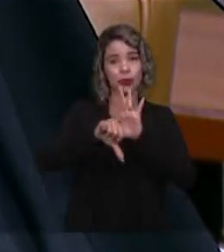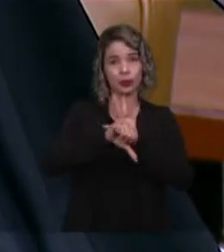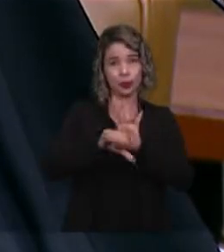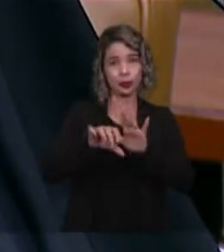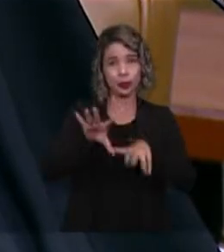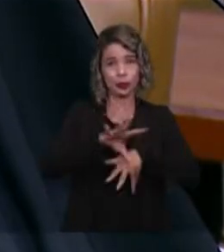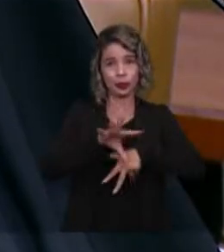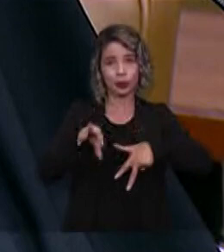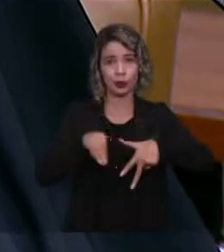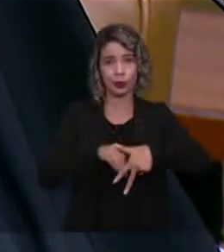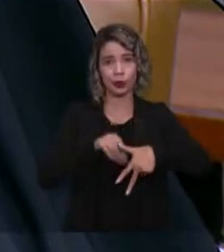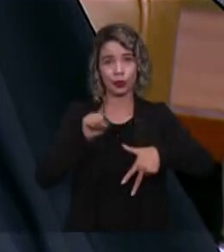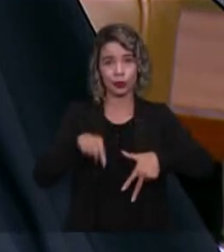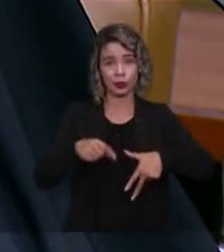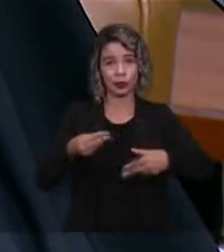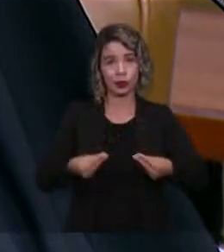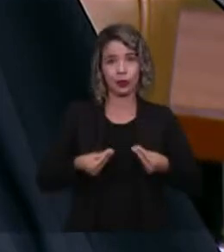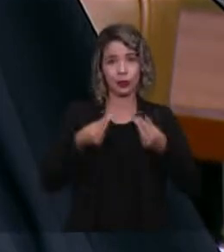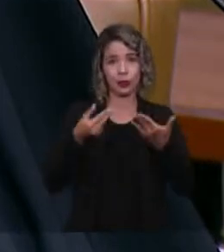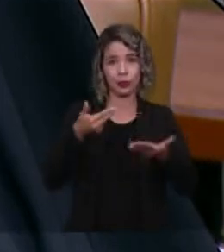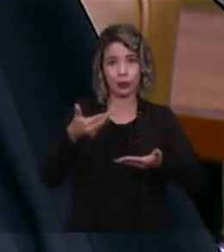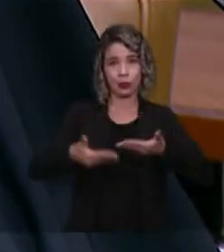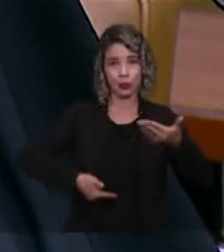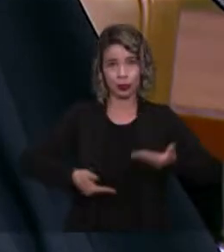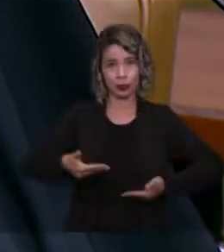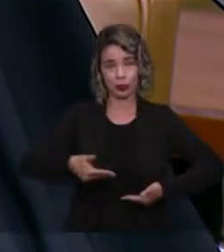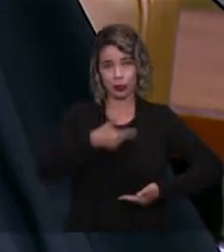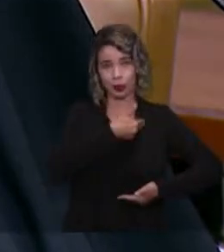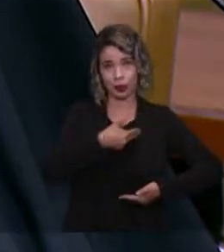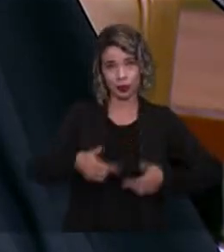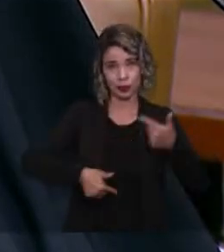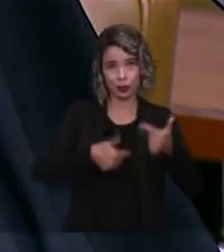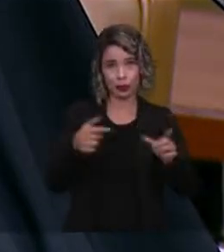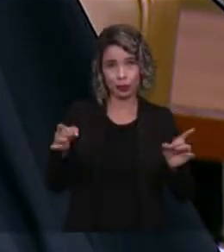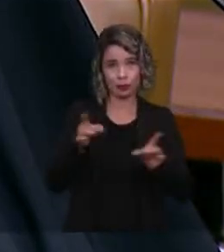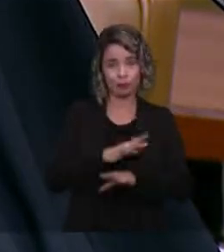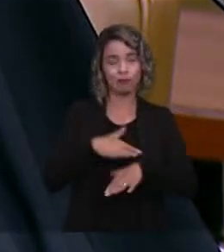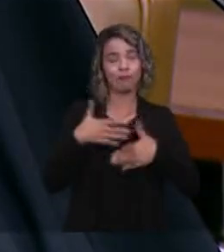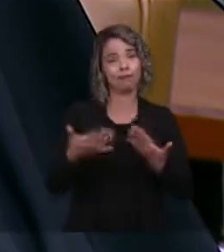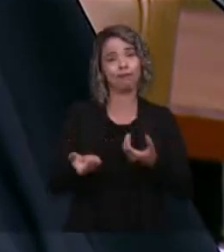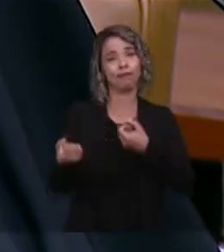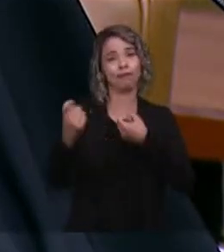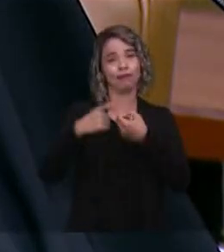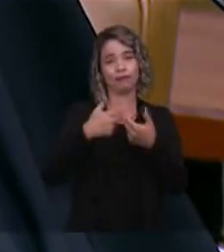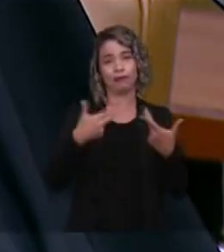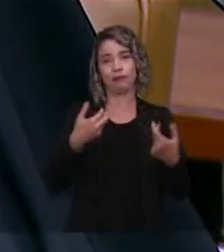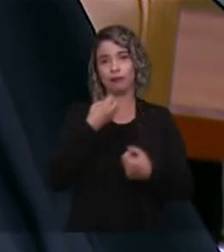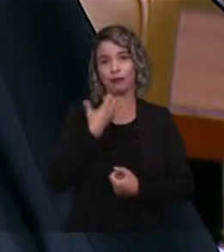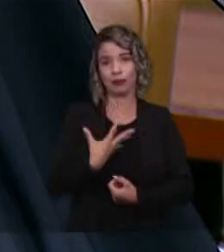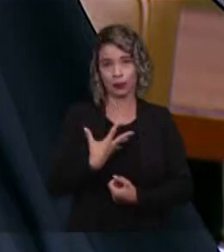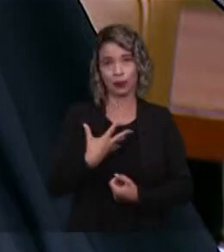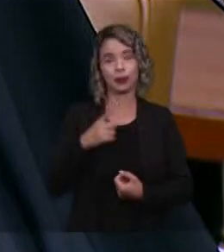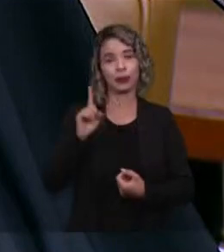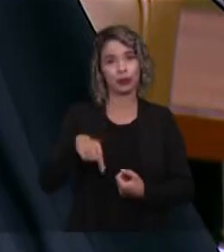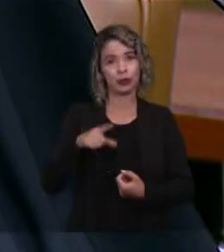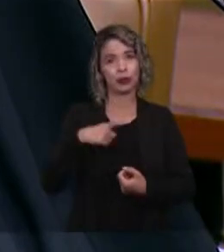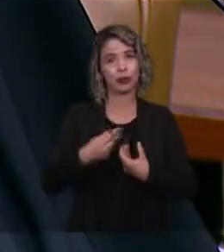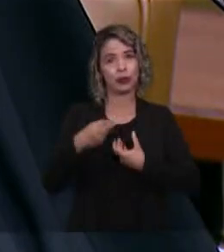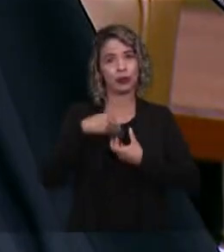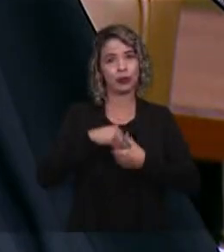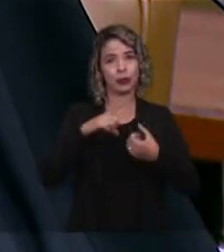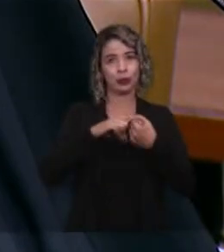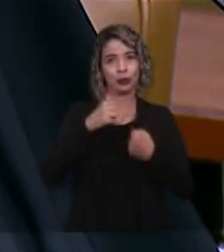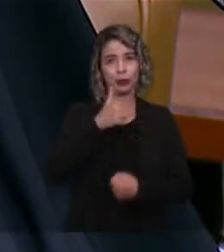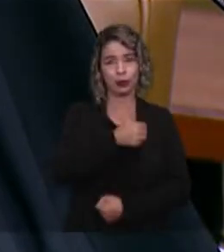possibilidade de a contraprestação do funcionário público. Portanto, a locução em razão do cargo presente no artigo 317 do Código Penal Brasileiro deve